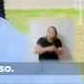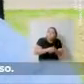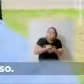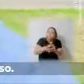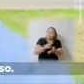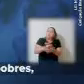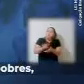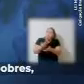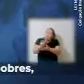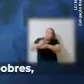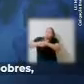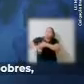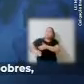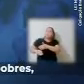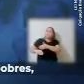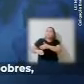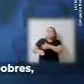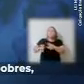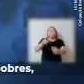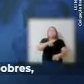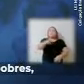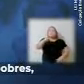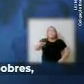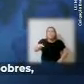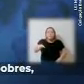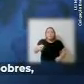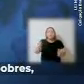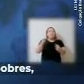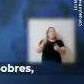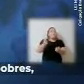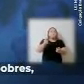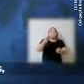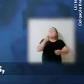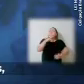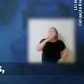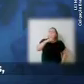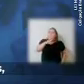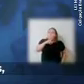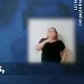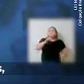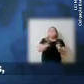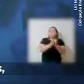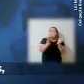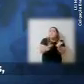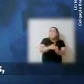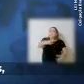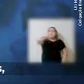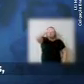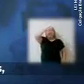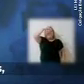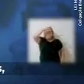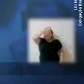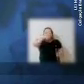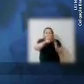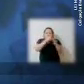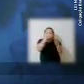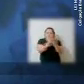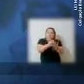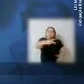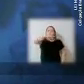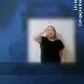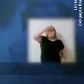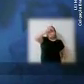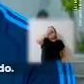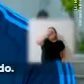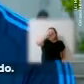alguma falcatrua por trás disso A baderna do PT está sendo paga pelos mais pobres Que dependem dos hospitais Das escolas Da